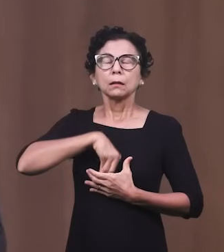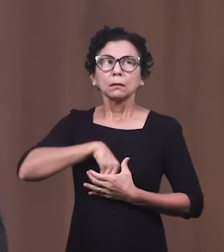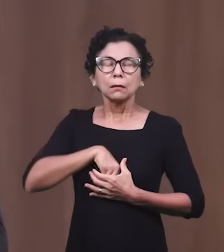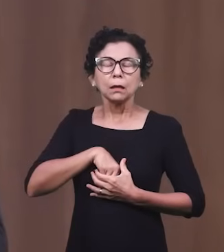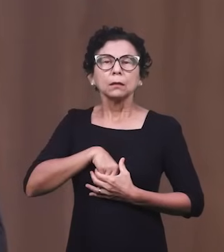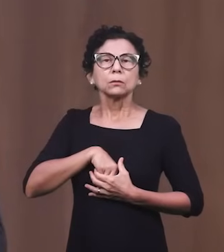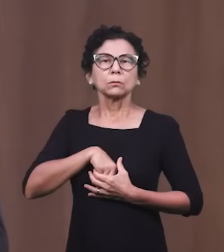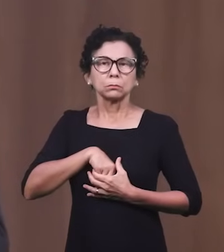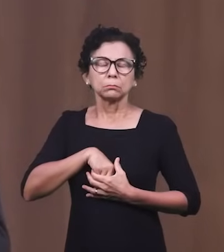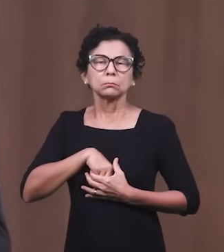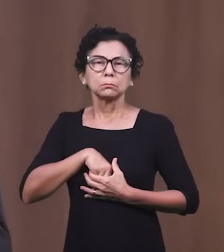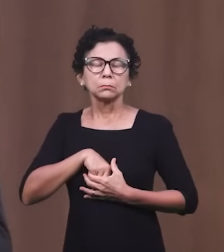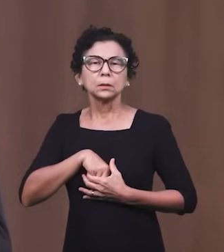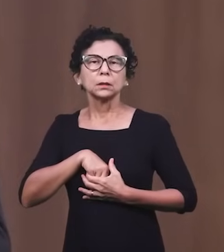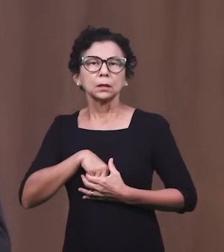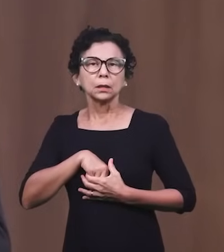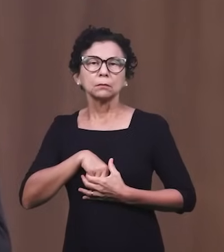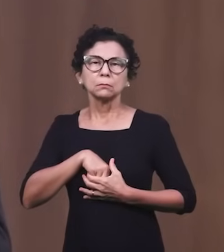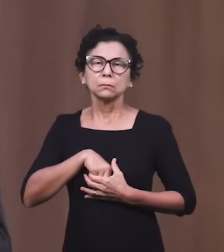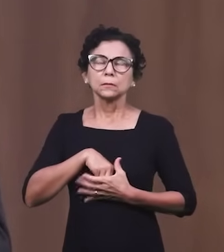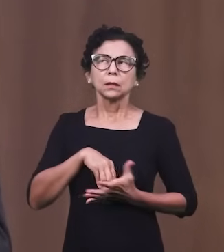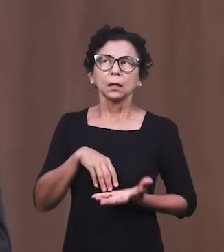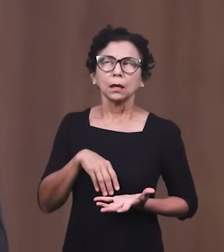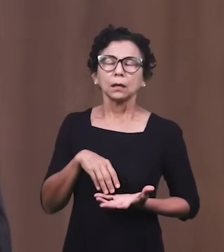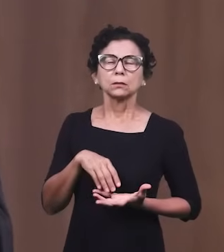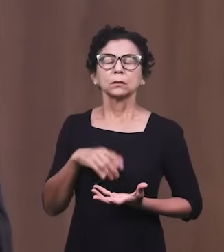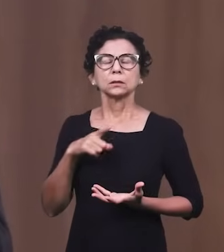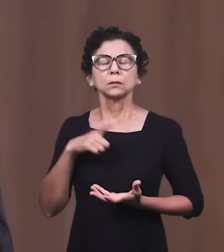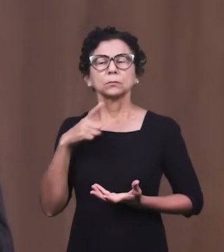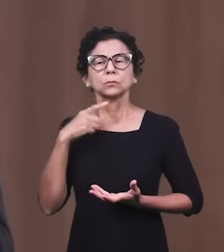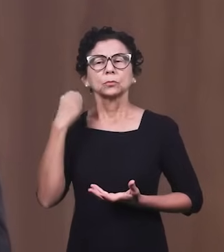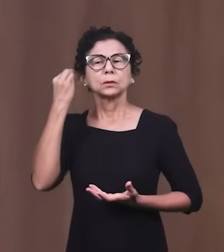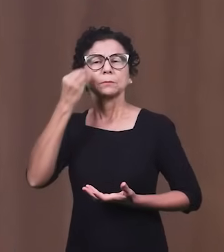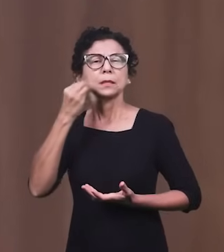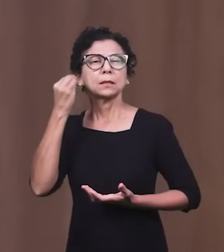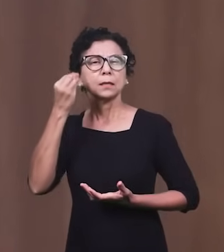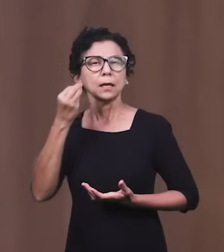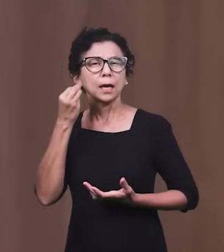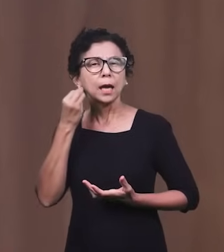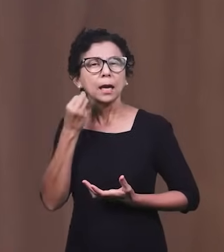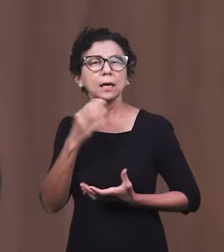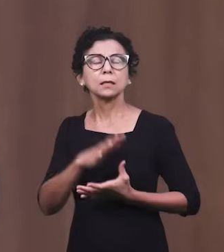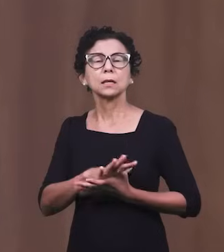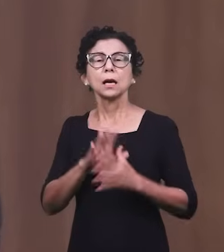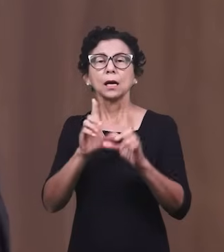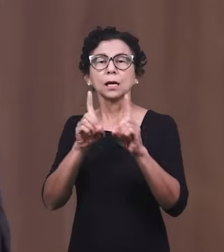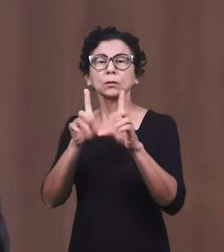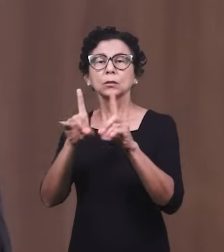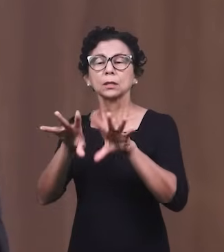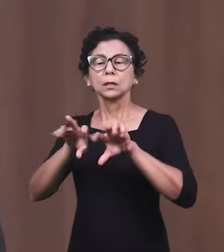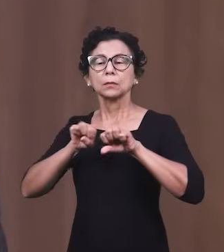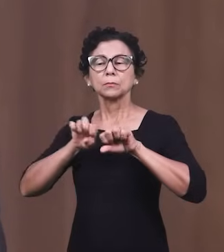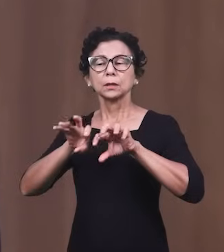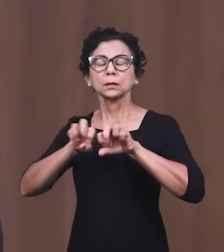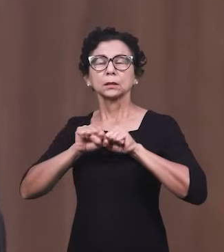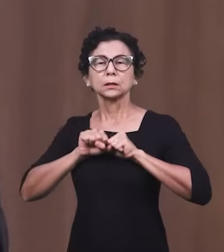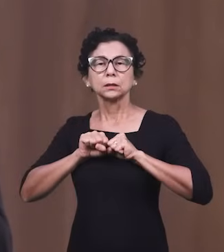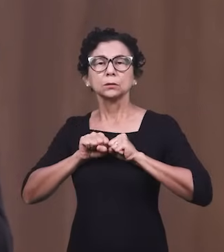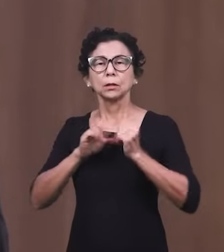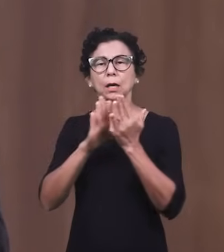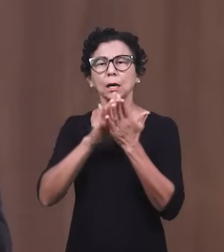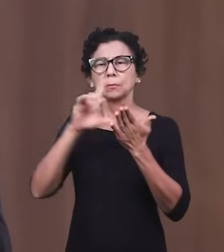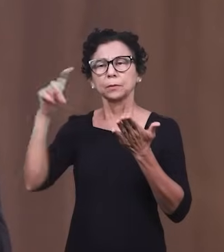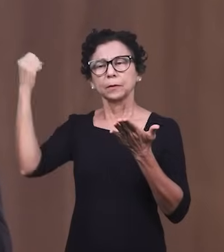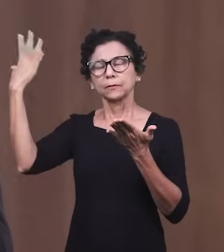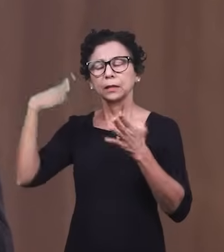o senhor que sabe a nossa experiência a a retenção do alimento a retenção da doutrina né retenção da